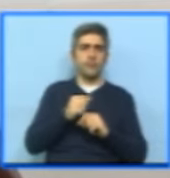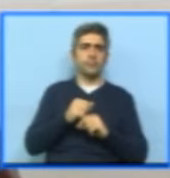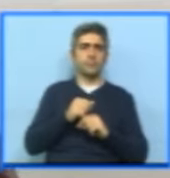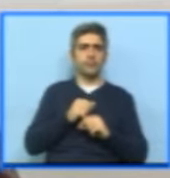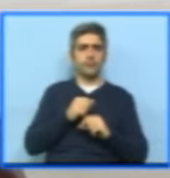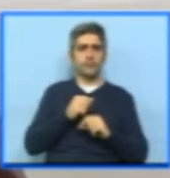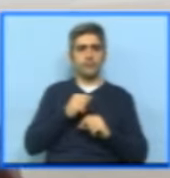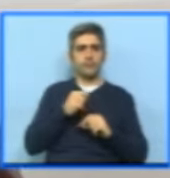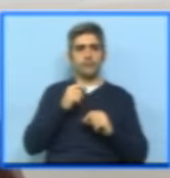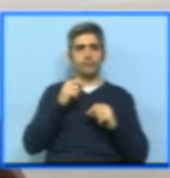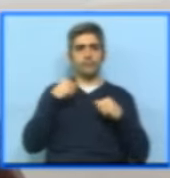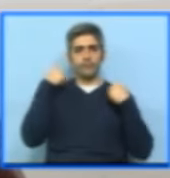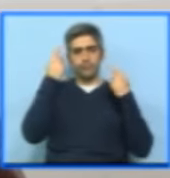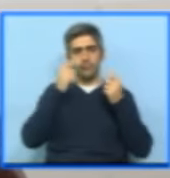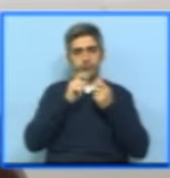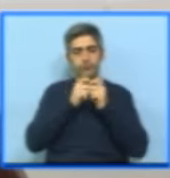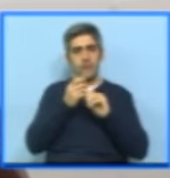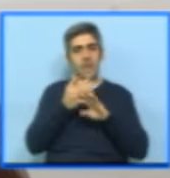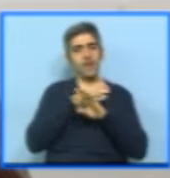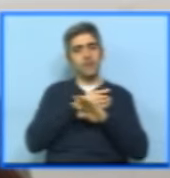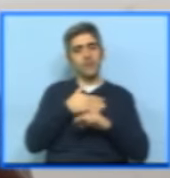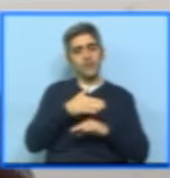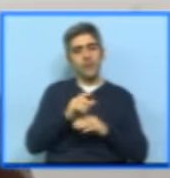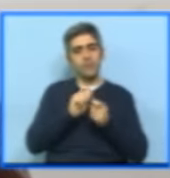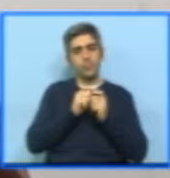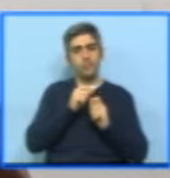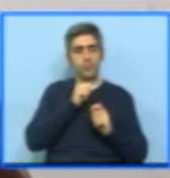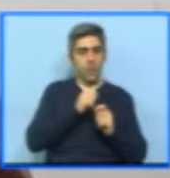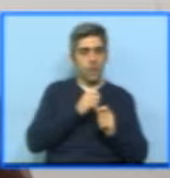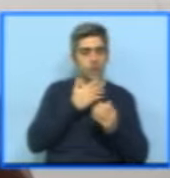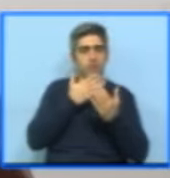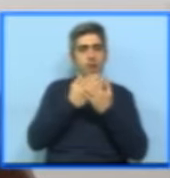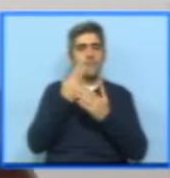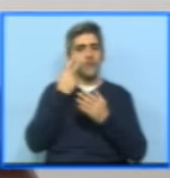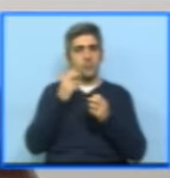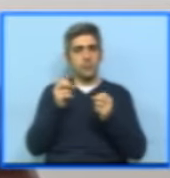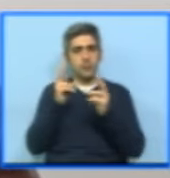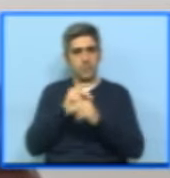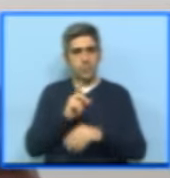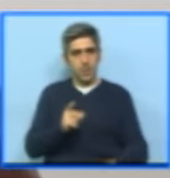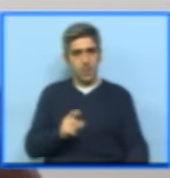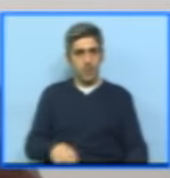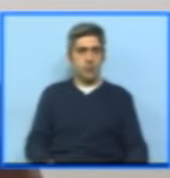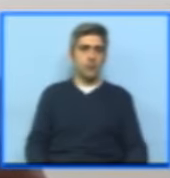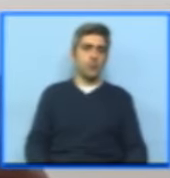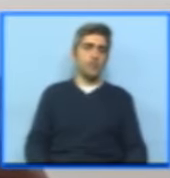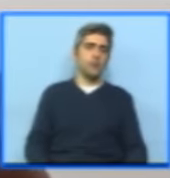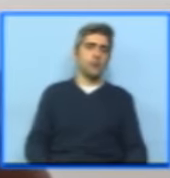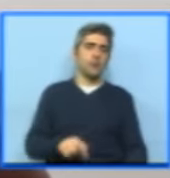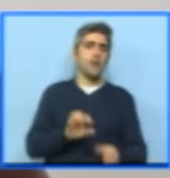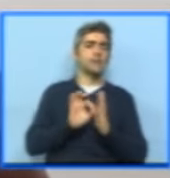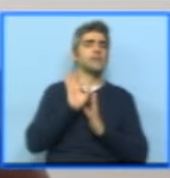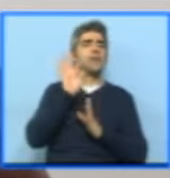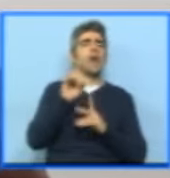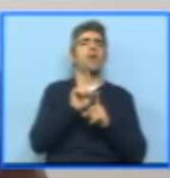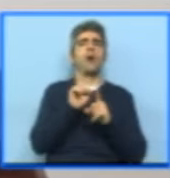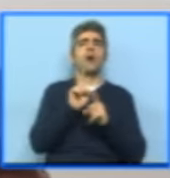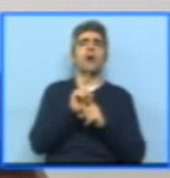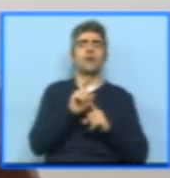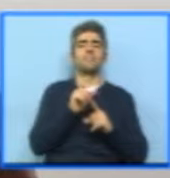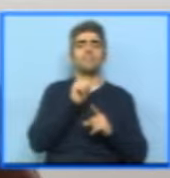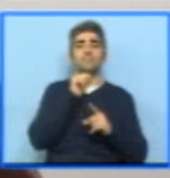ressurreição, a transfiguração prefigura a ressurreição, mudança de morte em vida, não é? Ora, isto é sinal de que